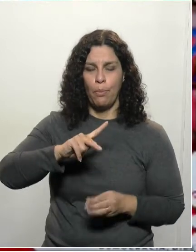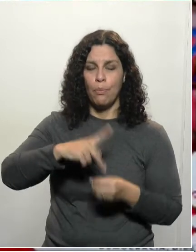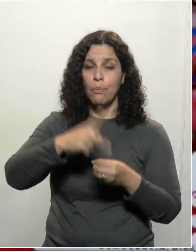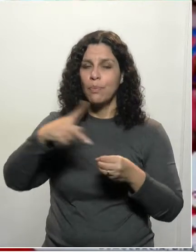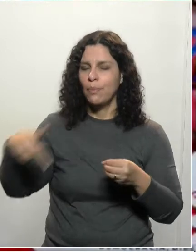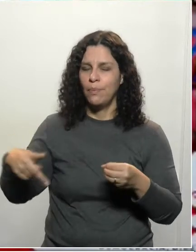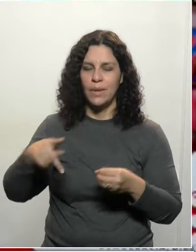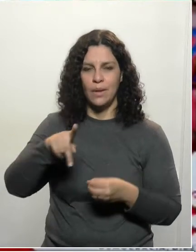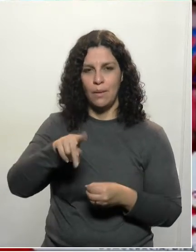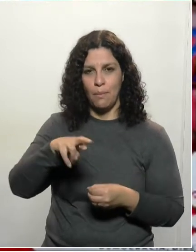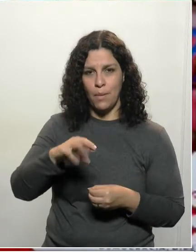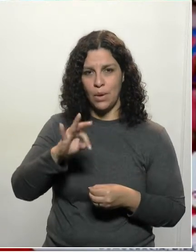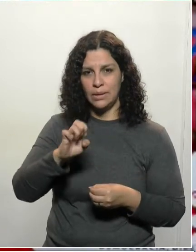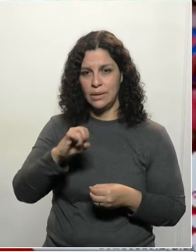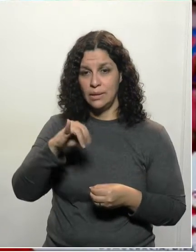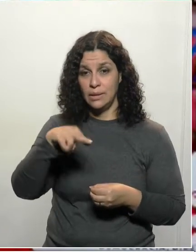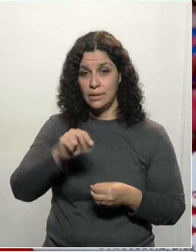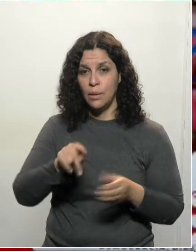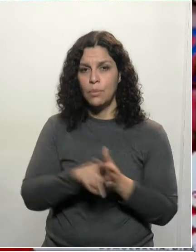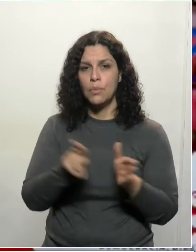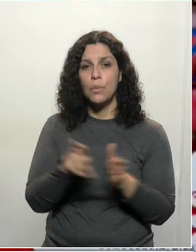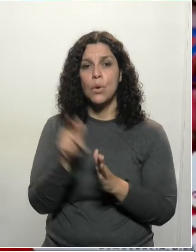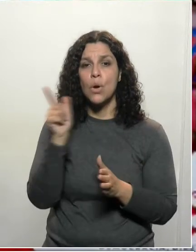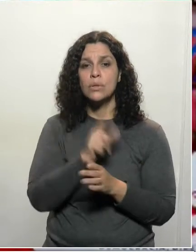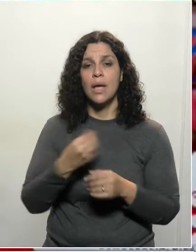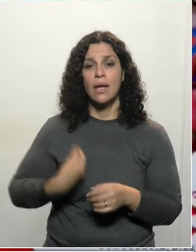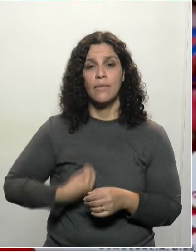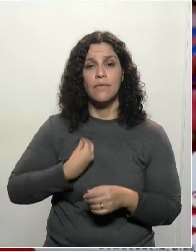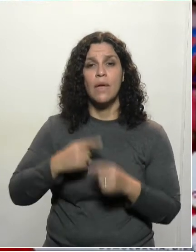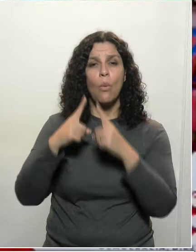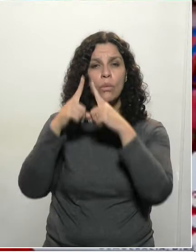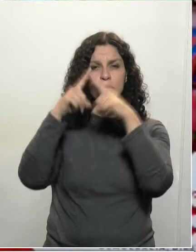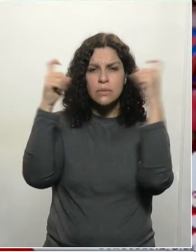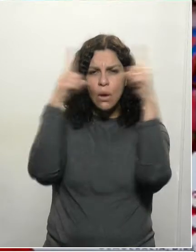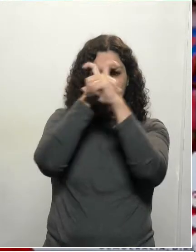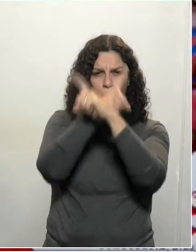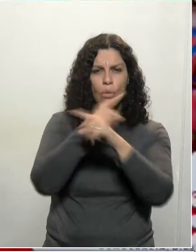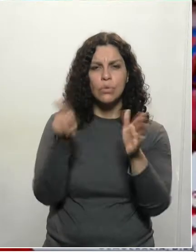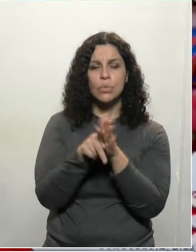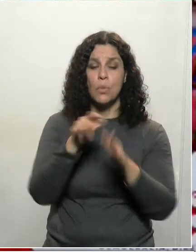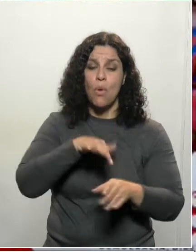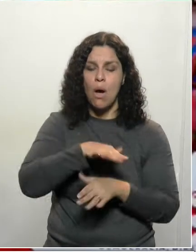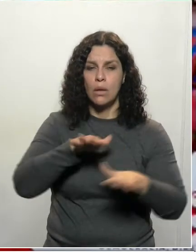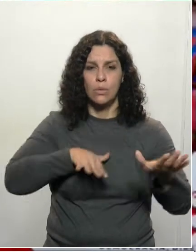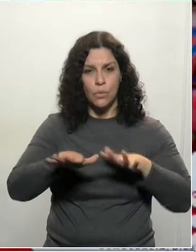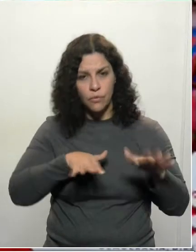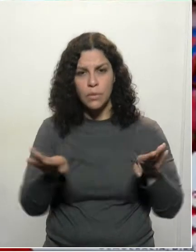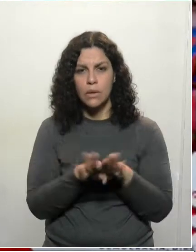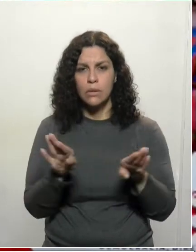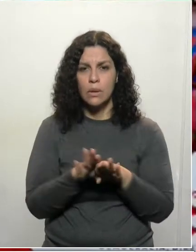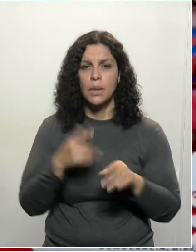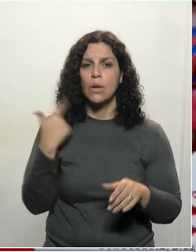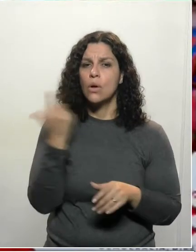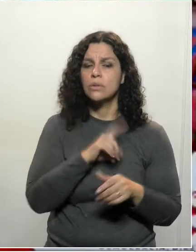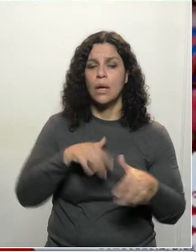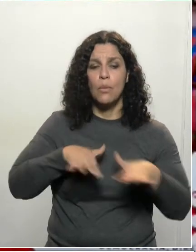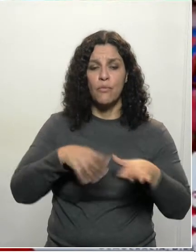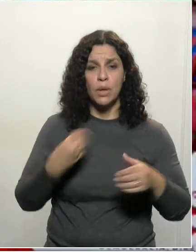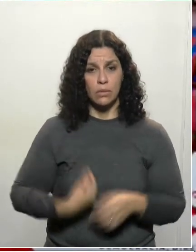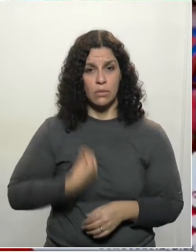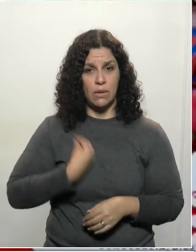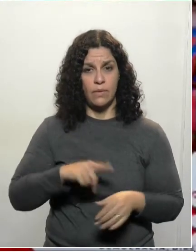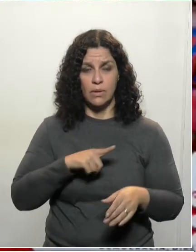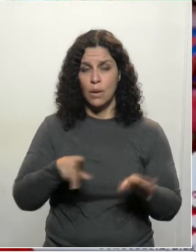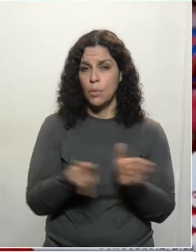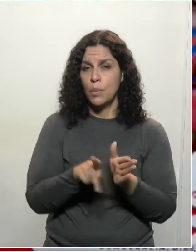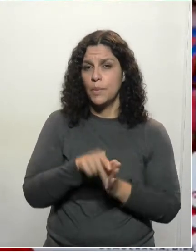proteína essencial para a sobrevivência dos neurônios motores, responsáveis pelos gestos voluntários vitais,